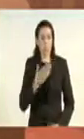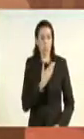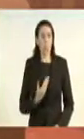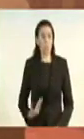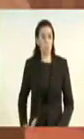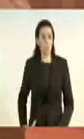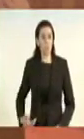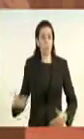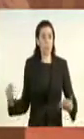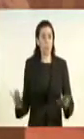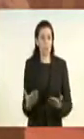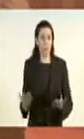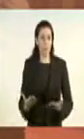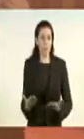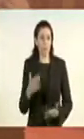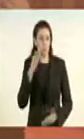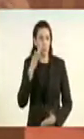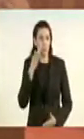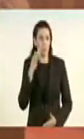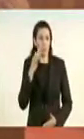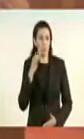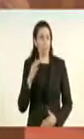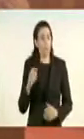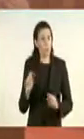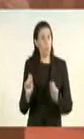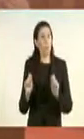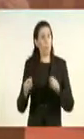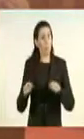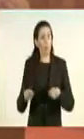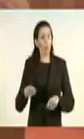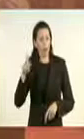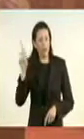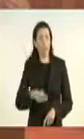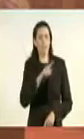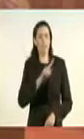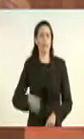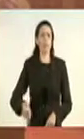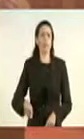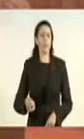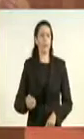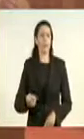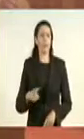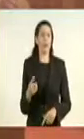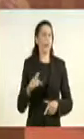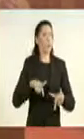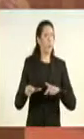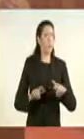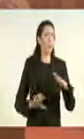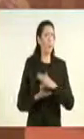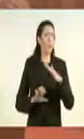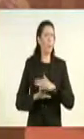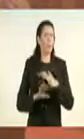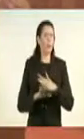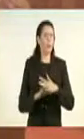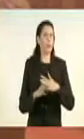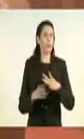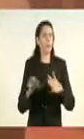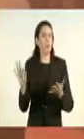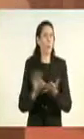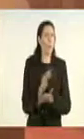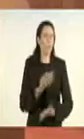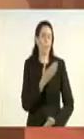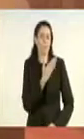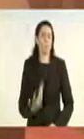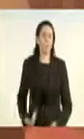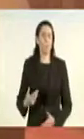contratações que foram feitas pela gestão anterior. E veja que eu vi ser ventilado pela imprensa que os respeitados